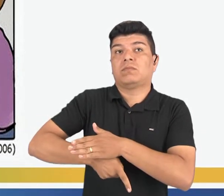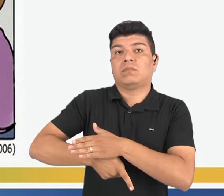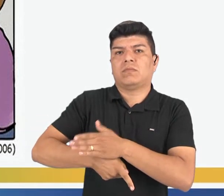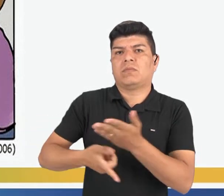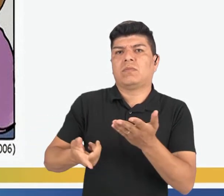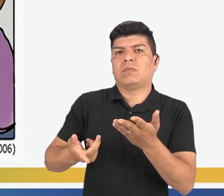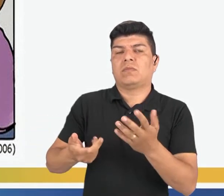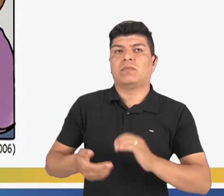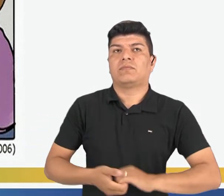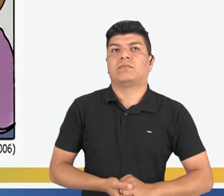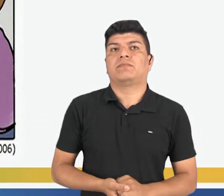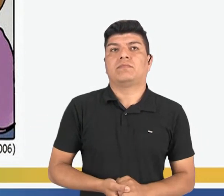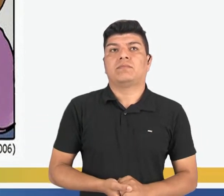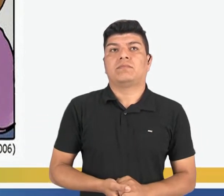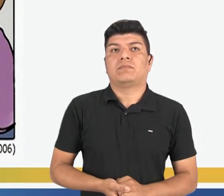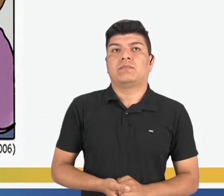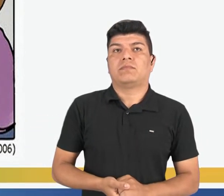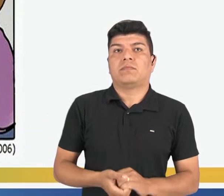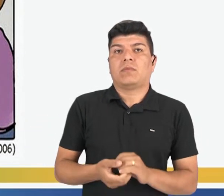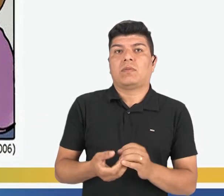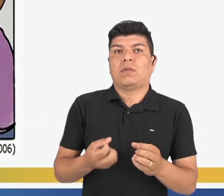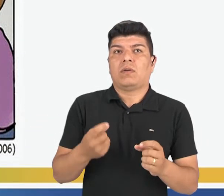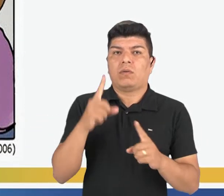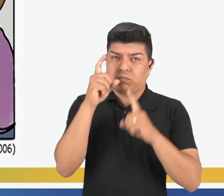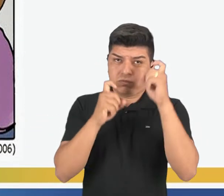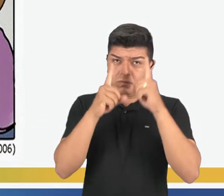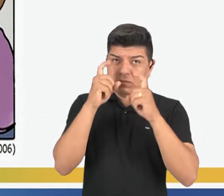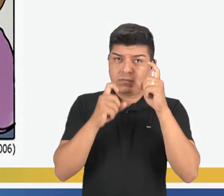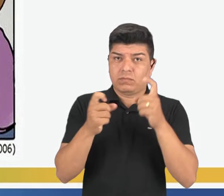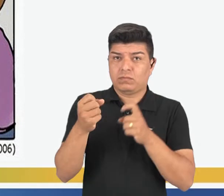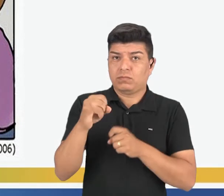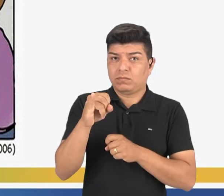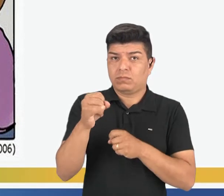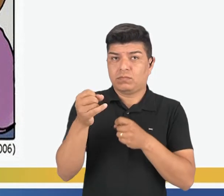falou com ele. Olha só a expressão dele aqui, se você observar.